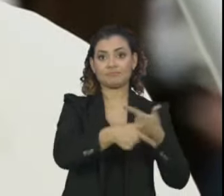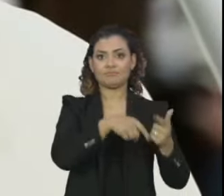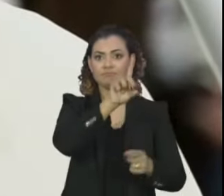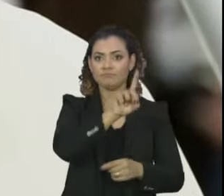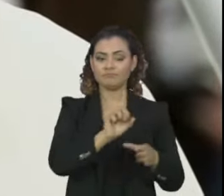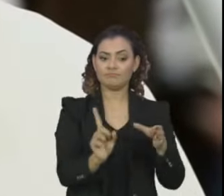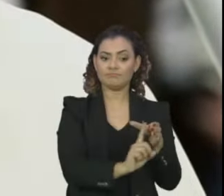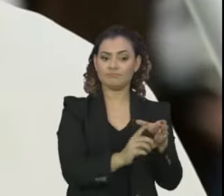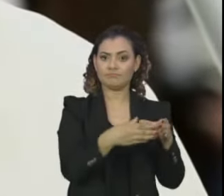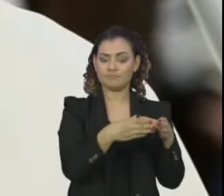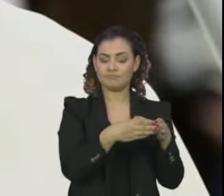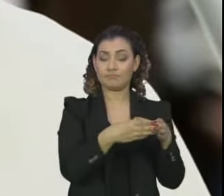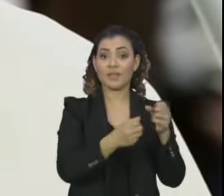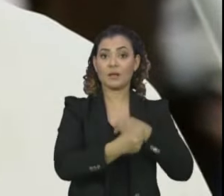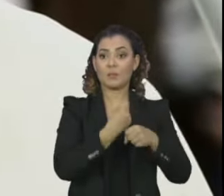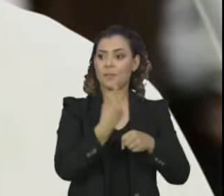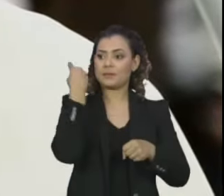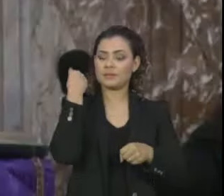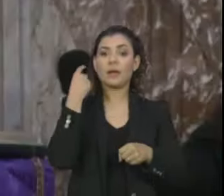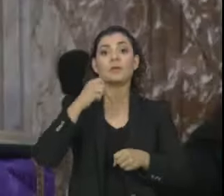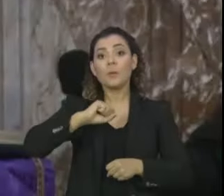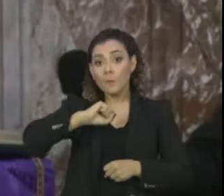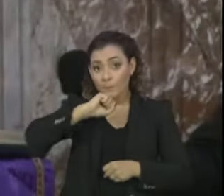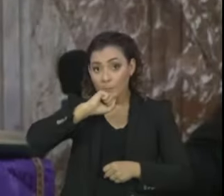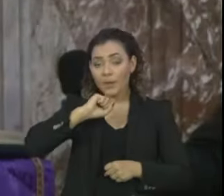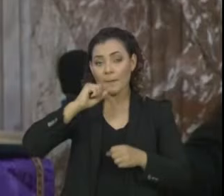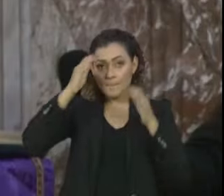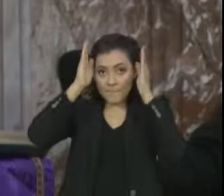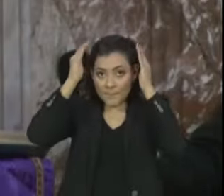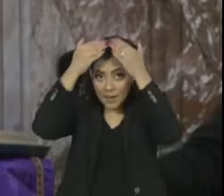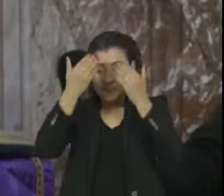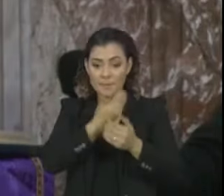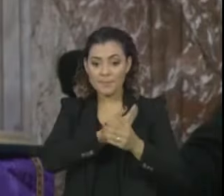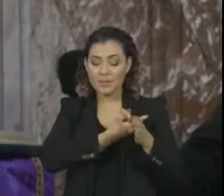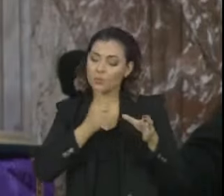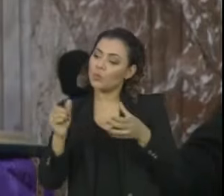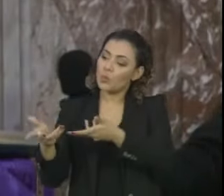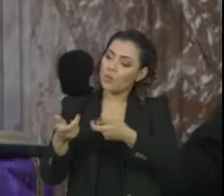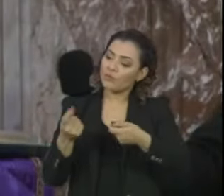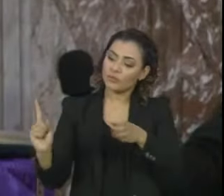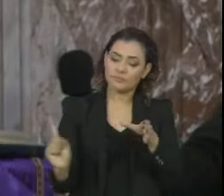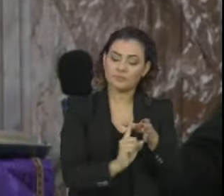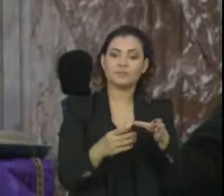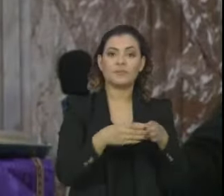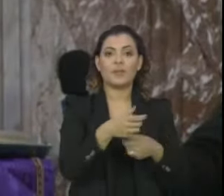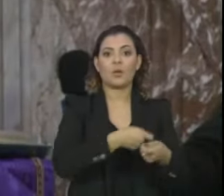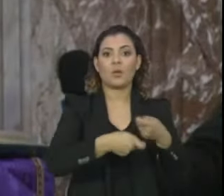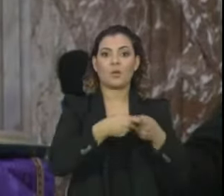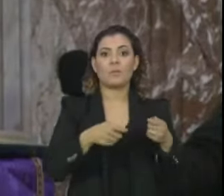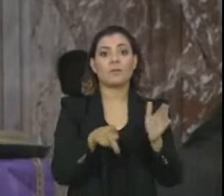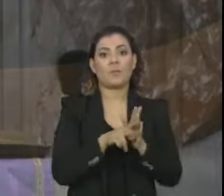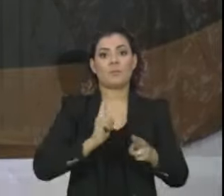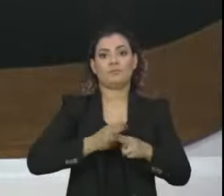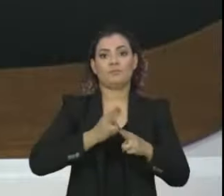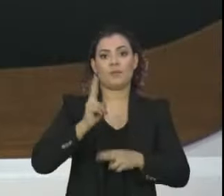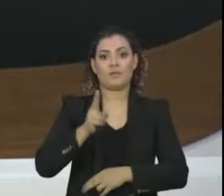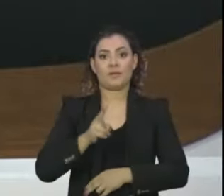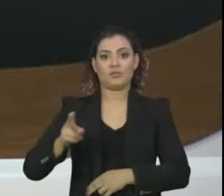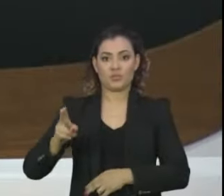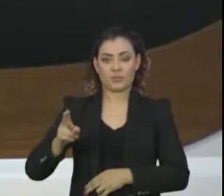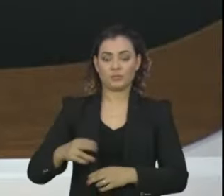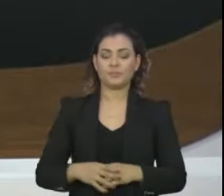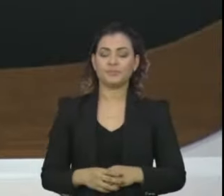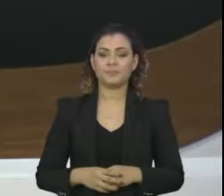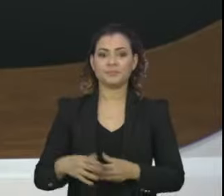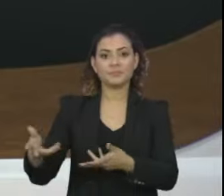no ano passado o Papa Francisco convocou para integrar o conselho para a economia do Vaticano II hoje